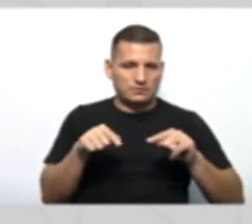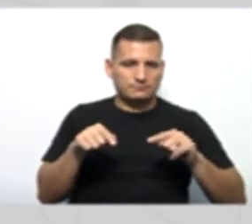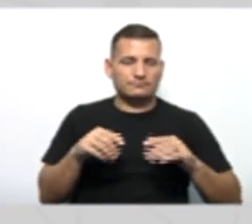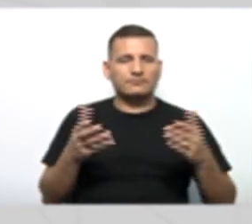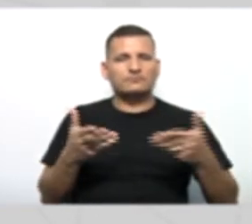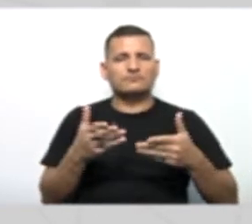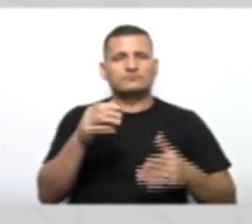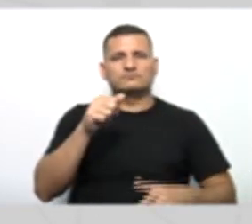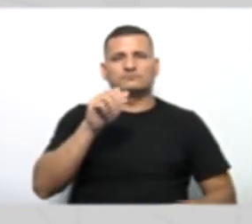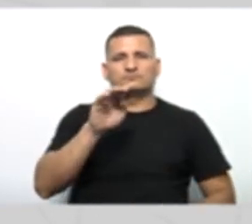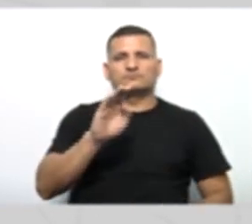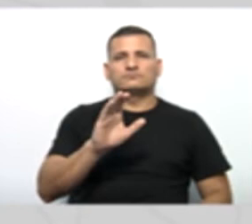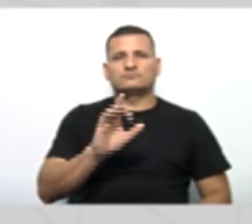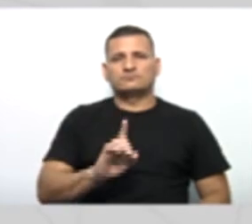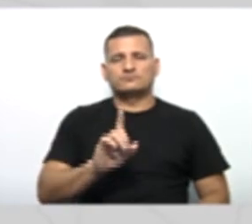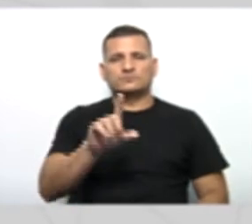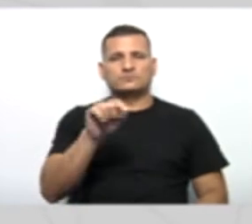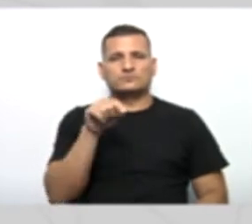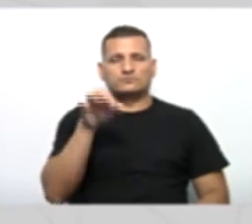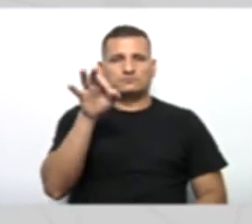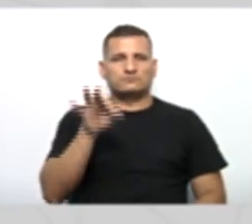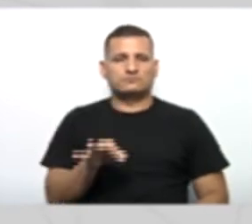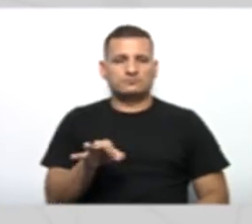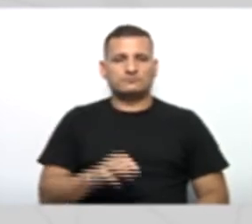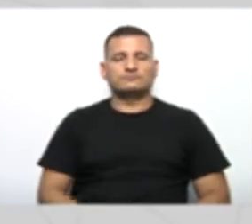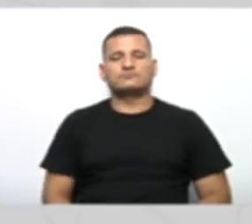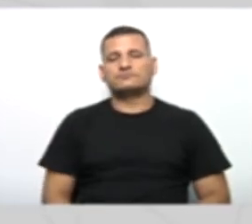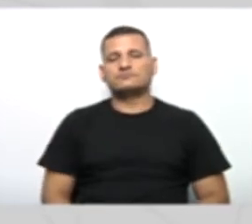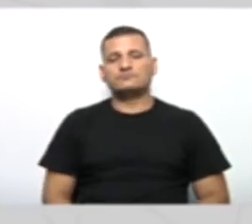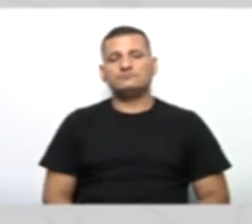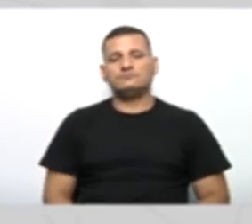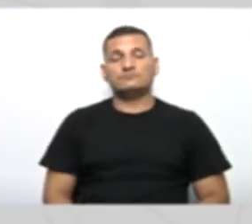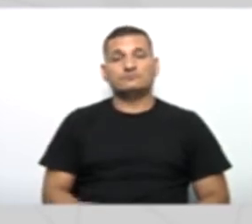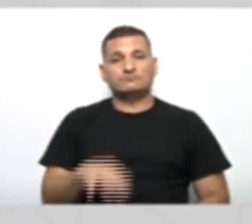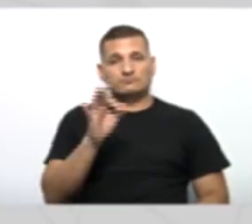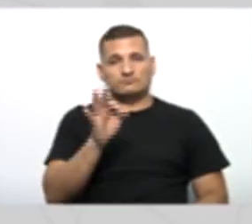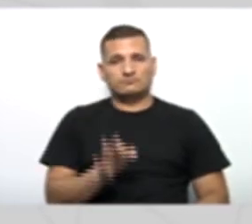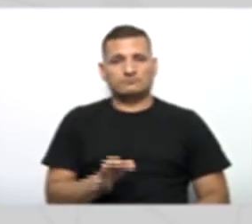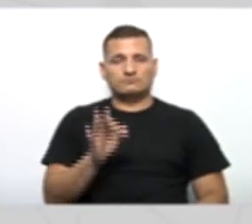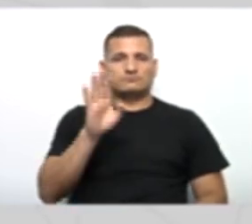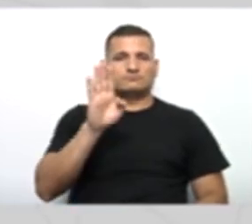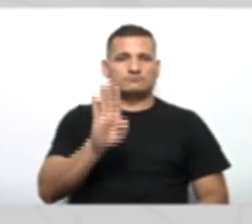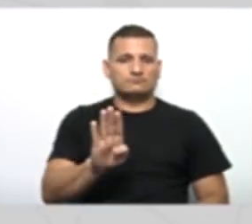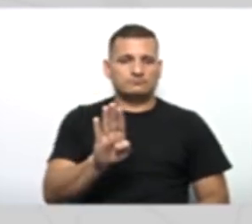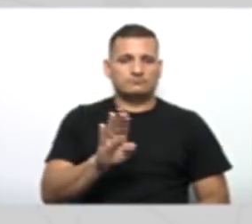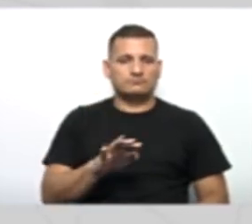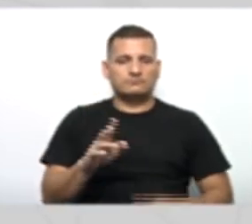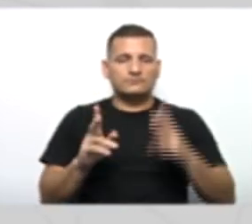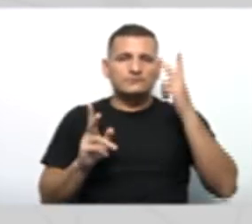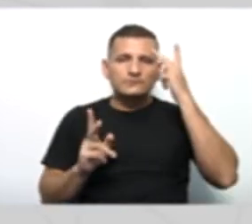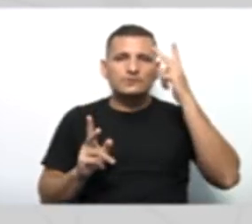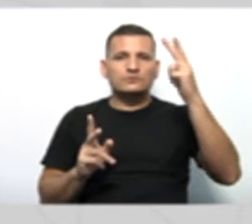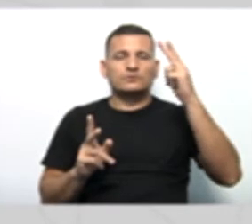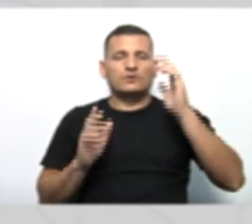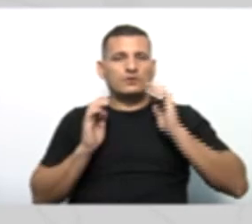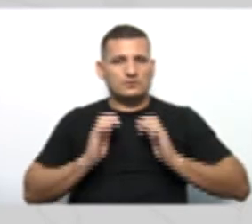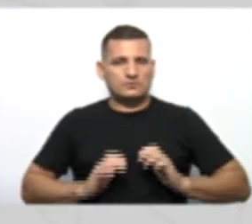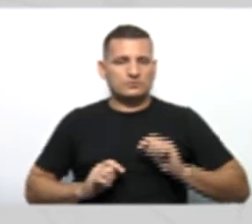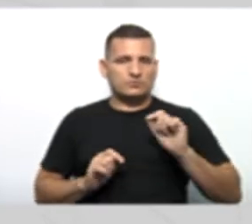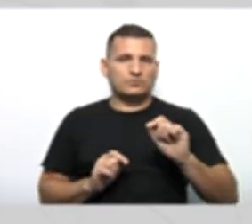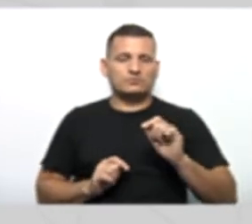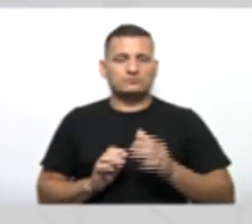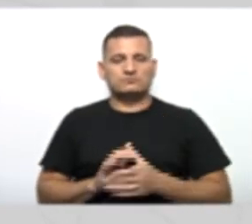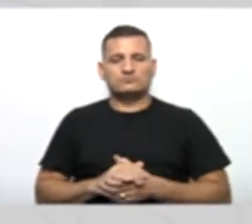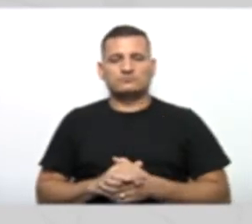a opção correta e a opção correta é a letra b o que é natural como comportamento ético é que a